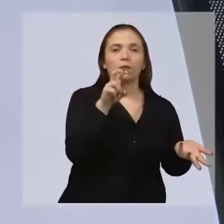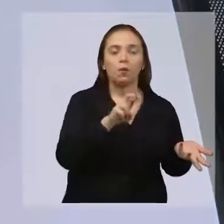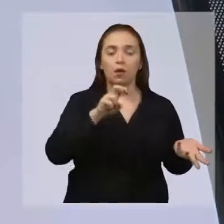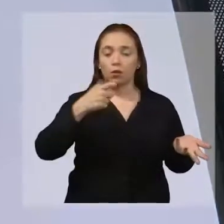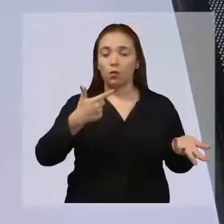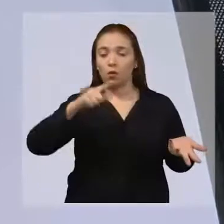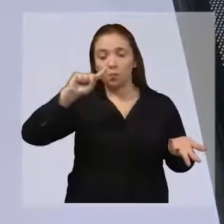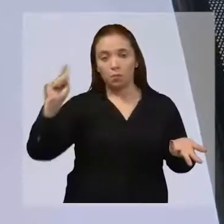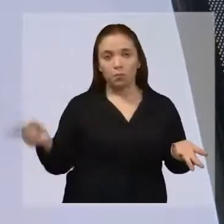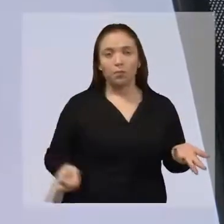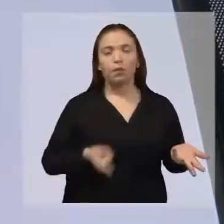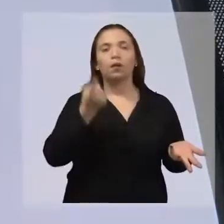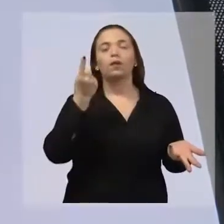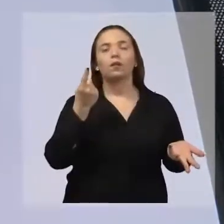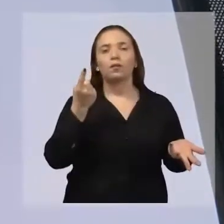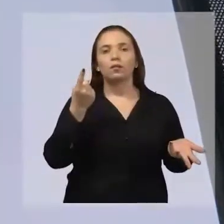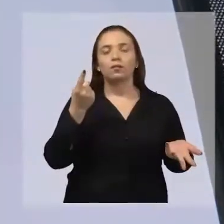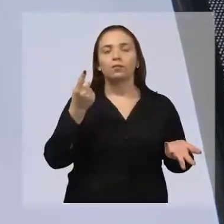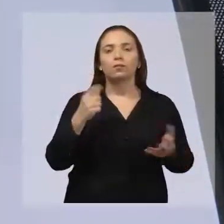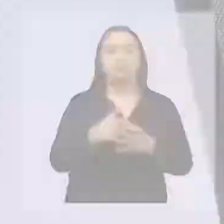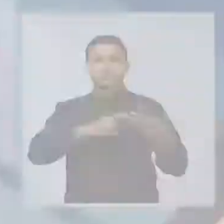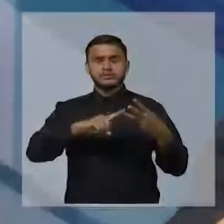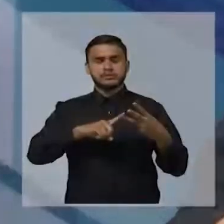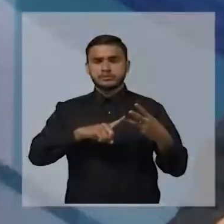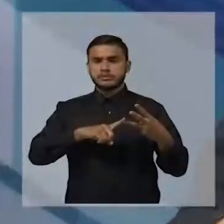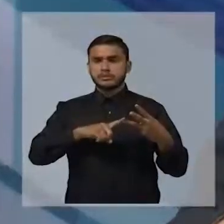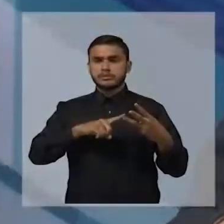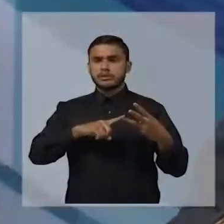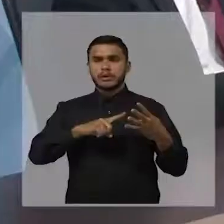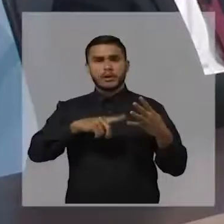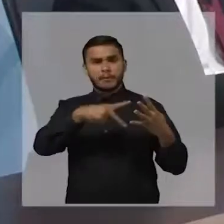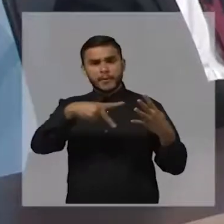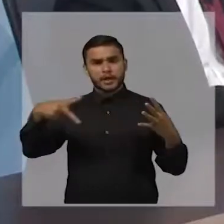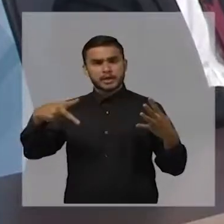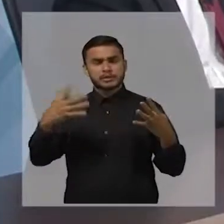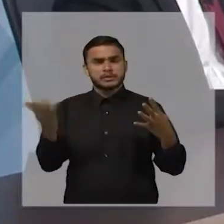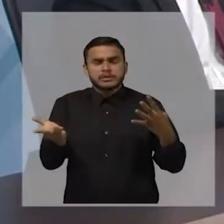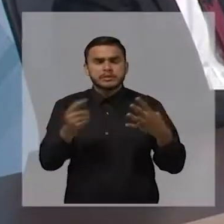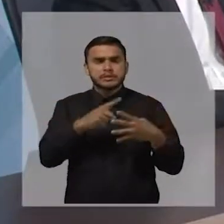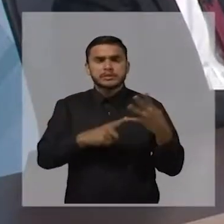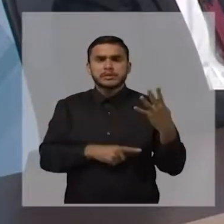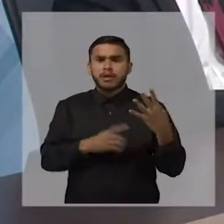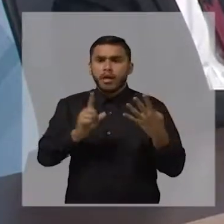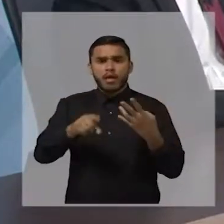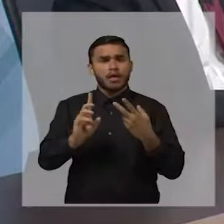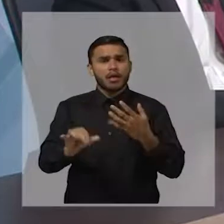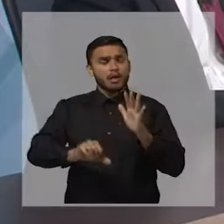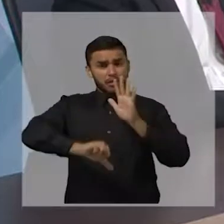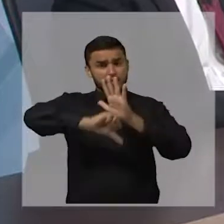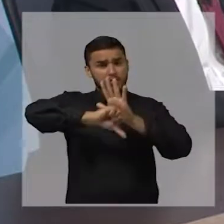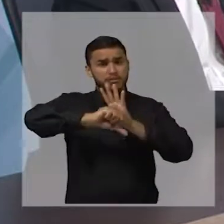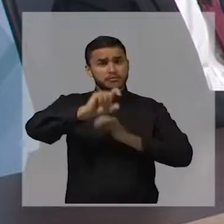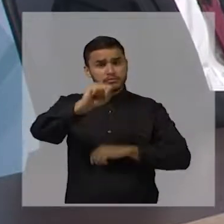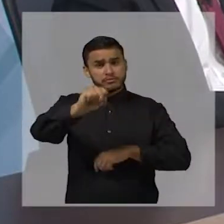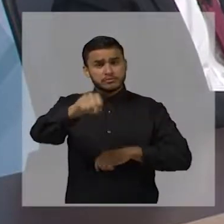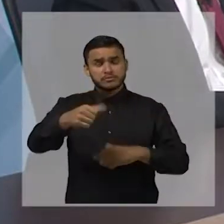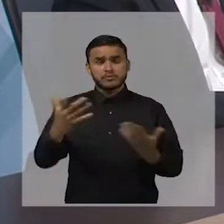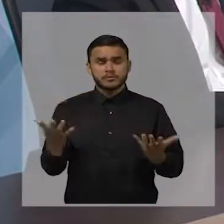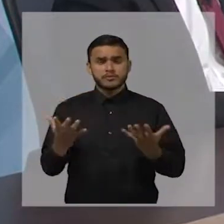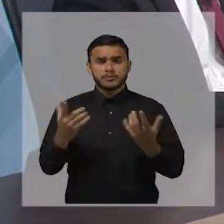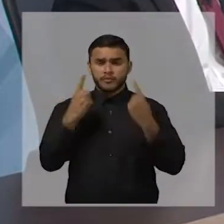marginalizadas. economia, porque se eu entendesse, eu hoje era um homem rico. Professor Roberto Martins Rodrigues, há um aspecto que me chama a